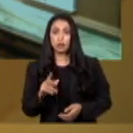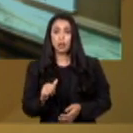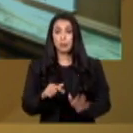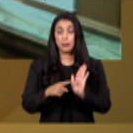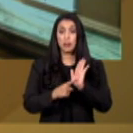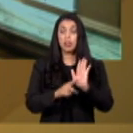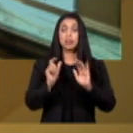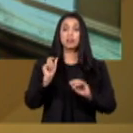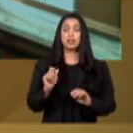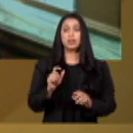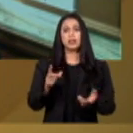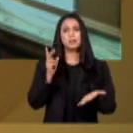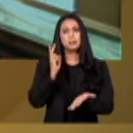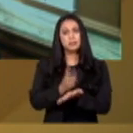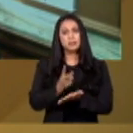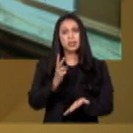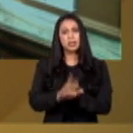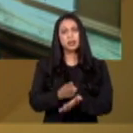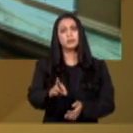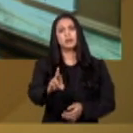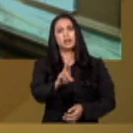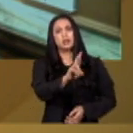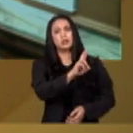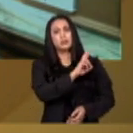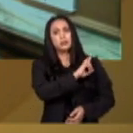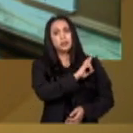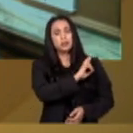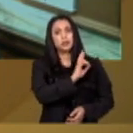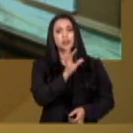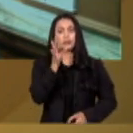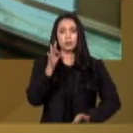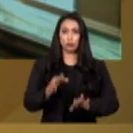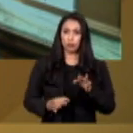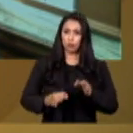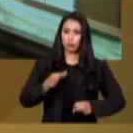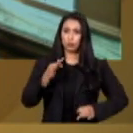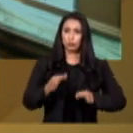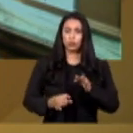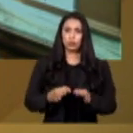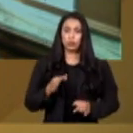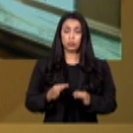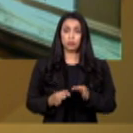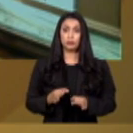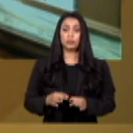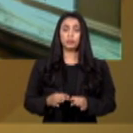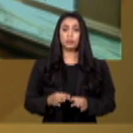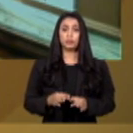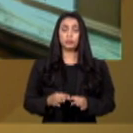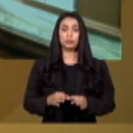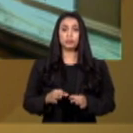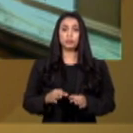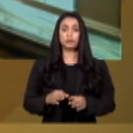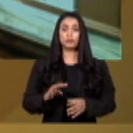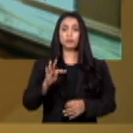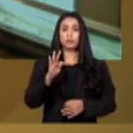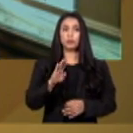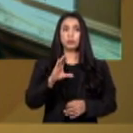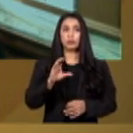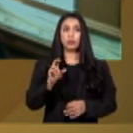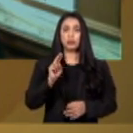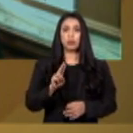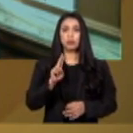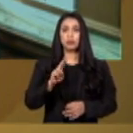em relação à responsáveis e divulgados em breve o tribunal de